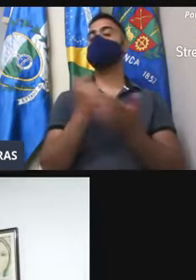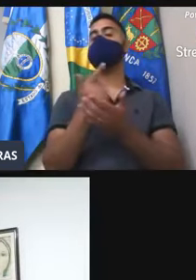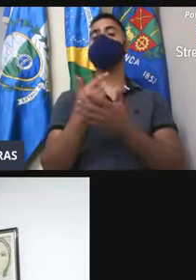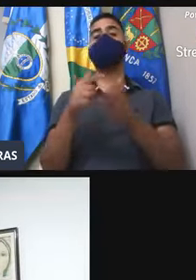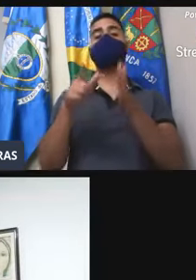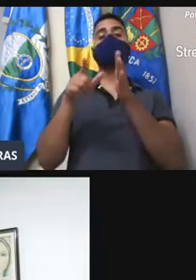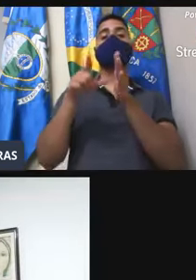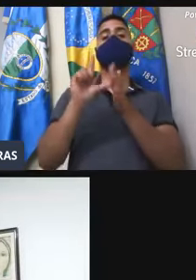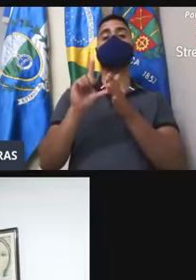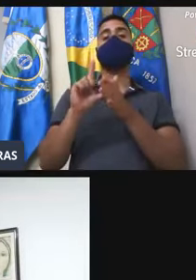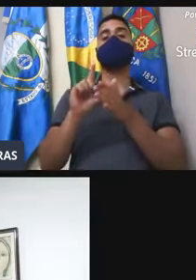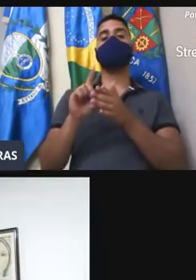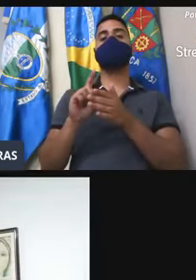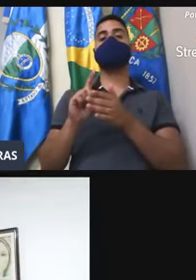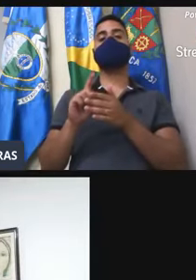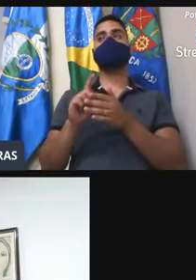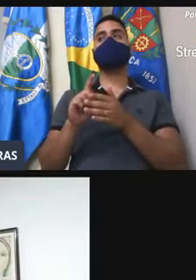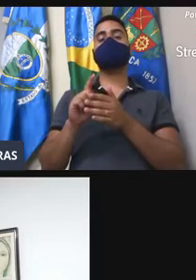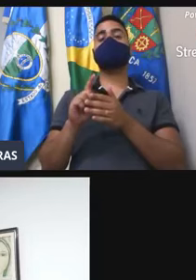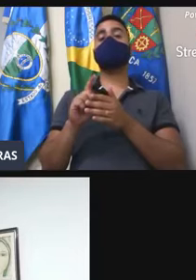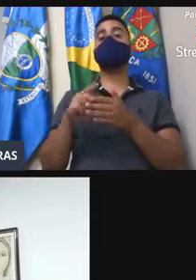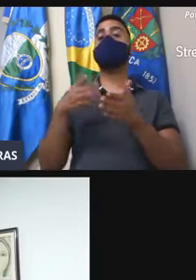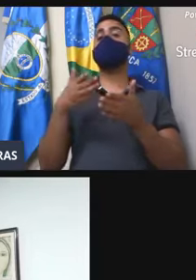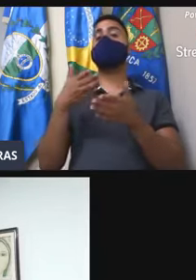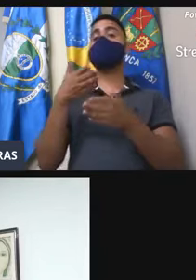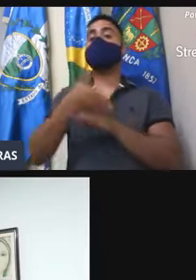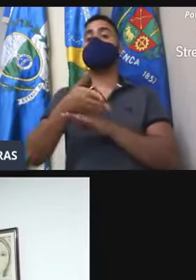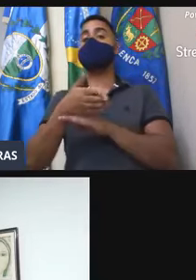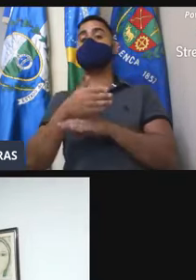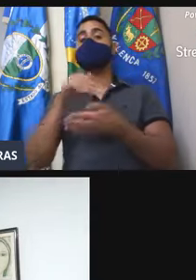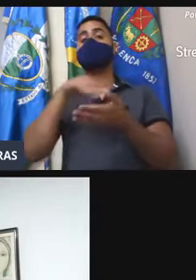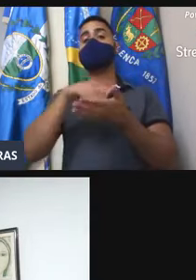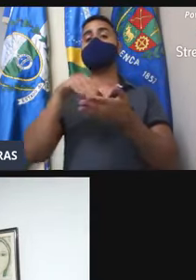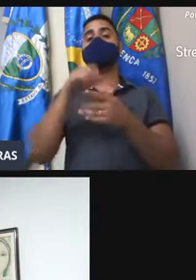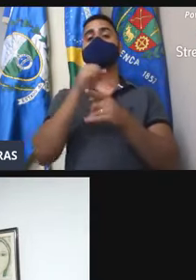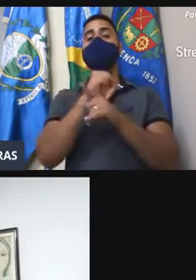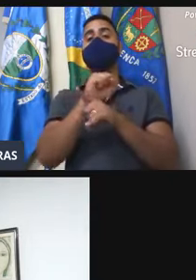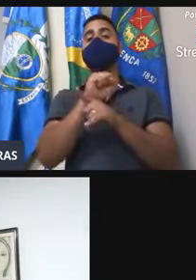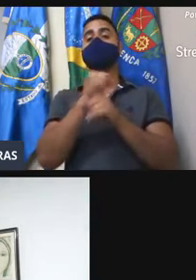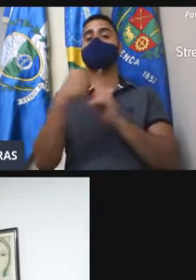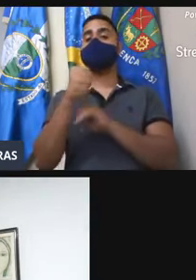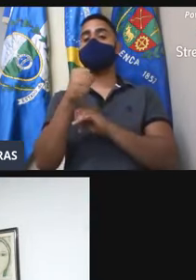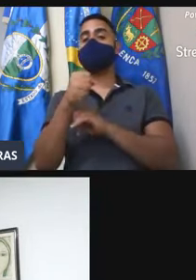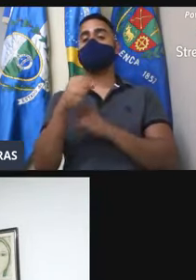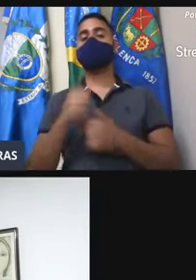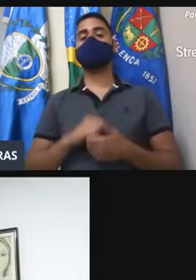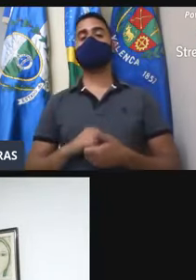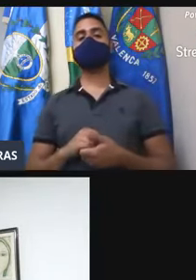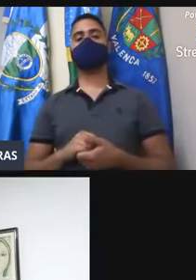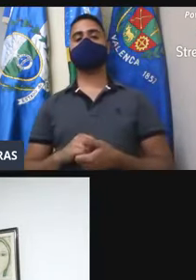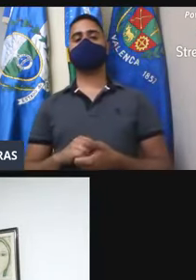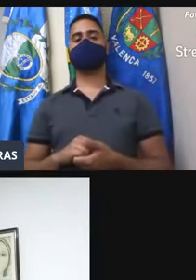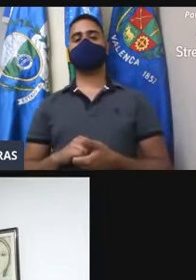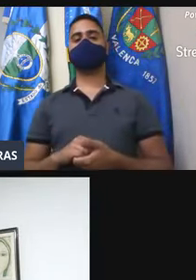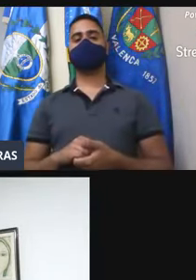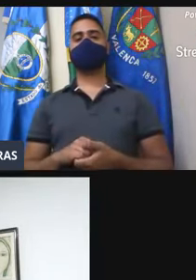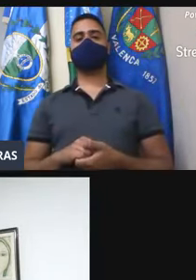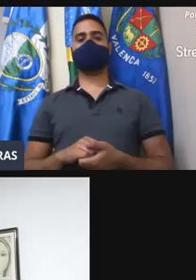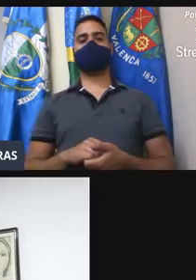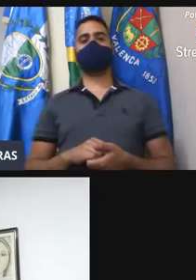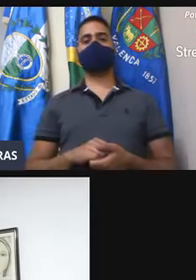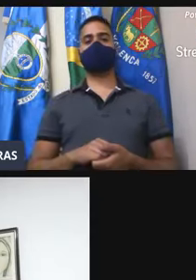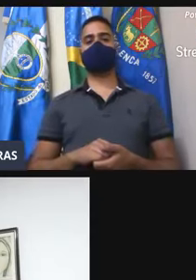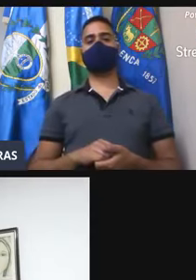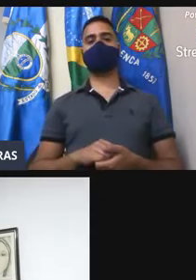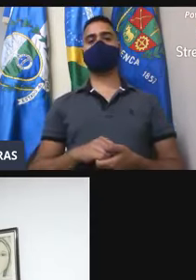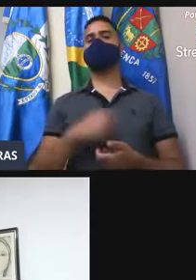minha entrada na Secretaria Municipal de Assistência Social. Agora, e tivemos também doações.